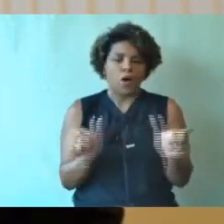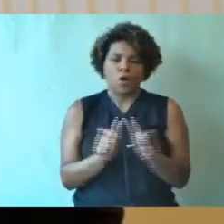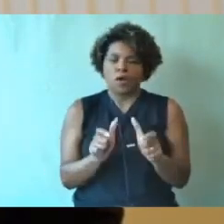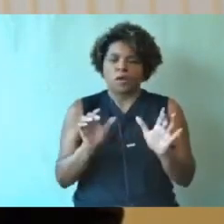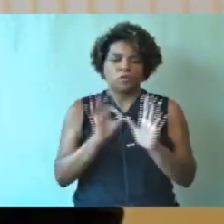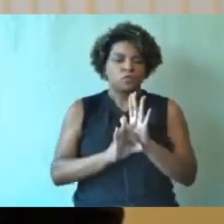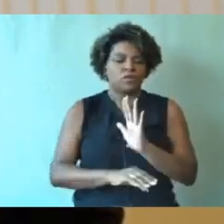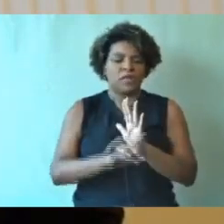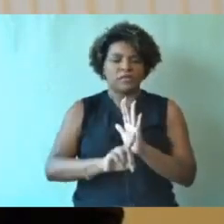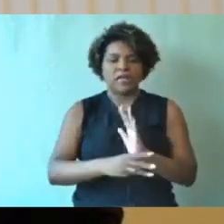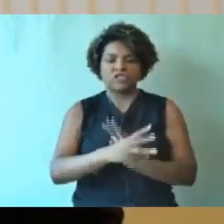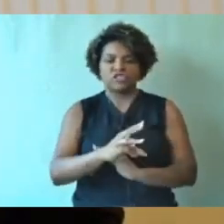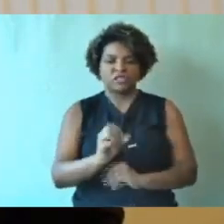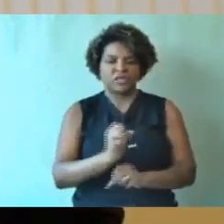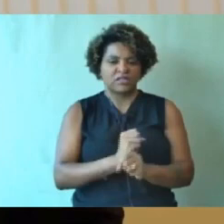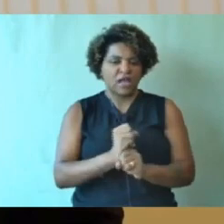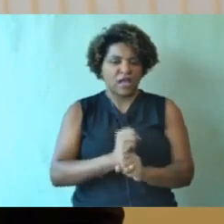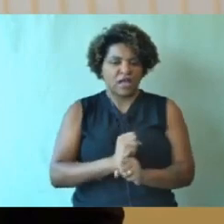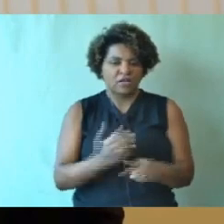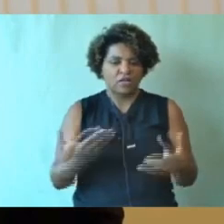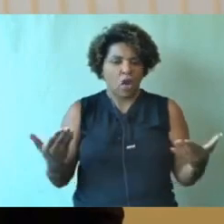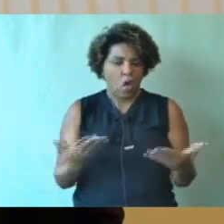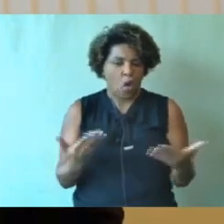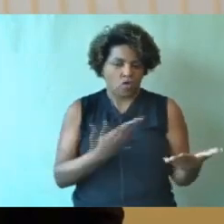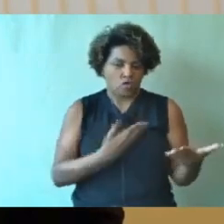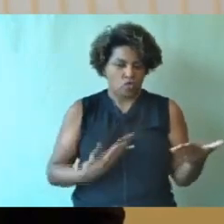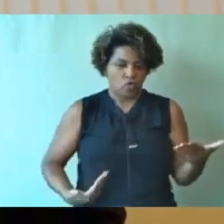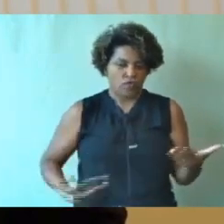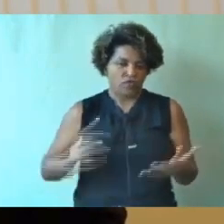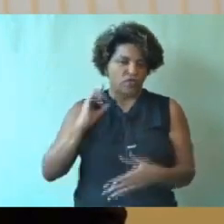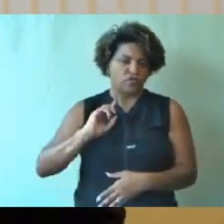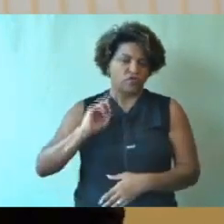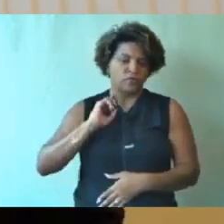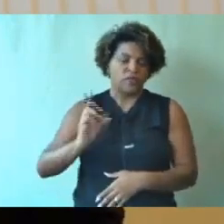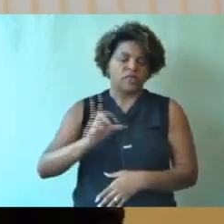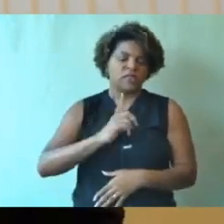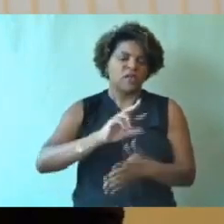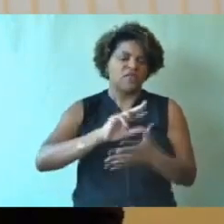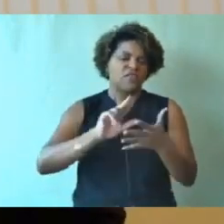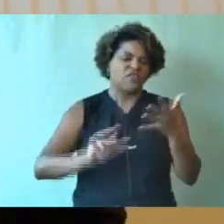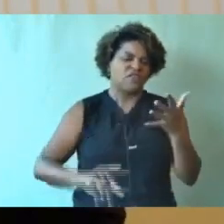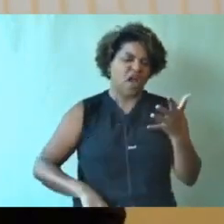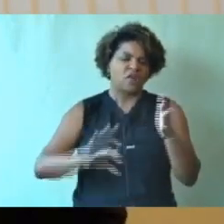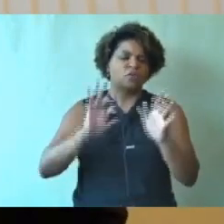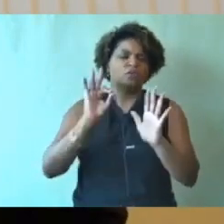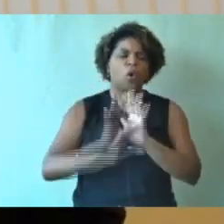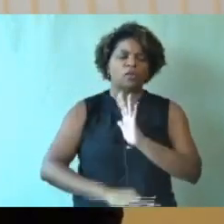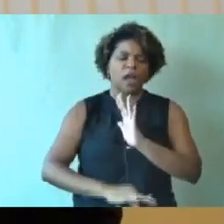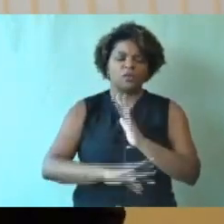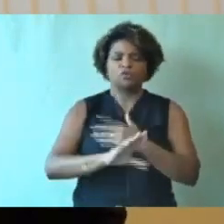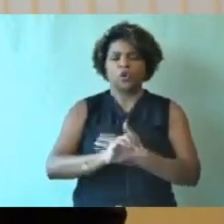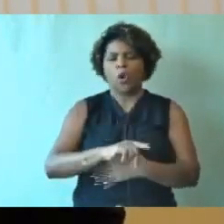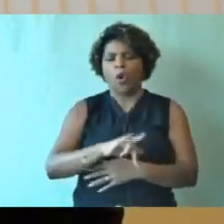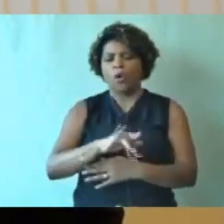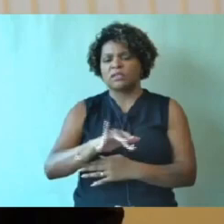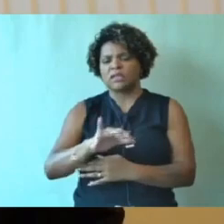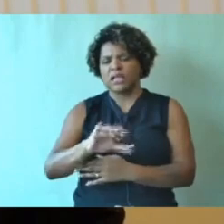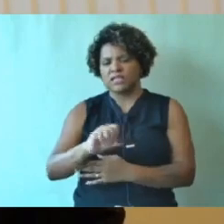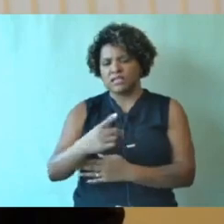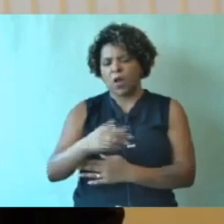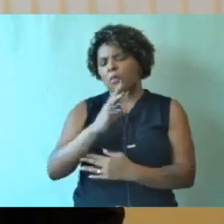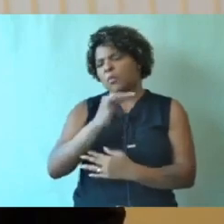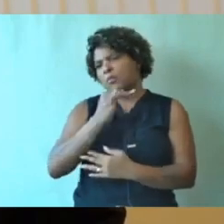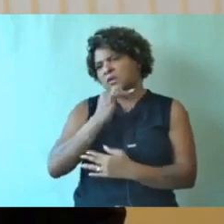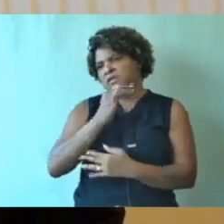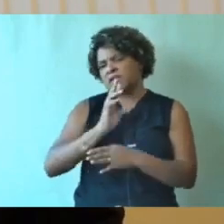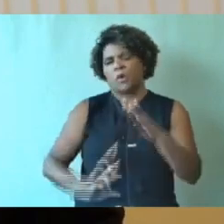outros. Hoje, o governo de Minas está publicando diversos contratos de concessão aí, rodoviária de Belo Horizonte, Rodoanel, vários,